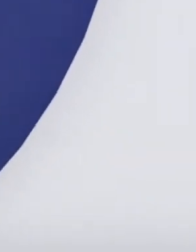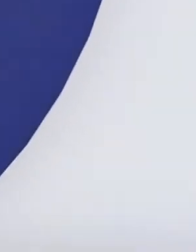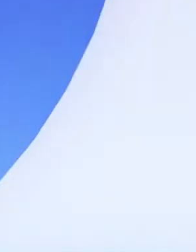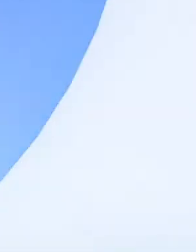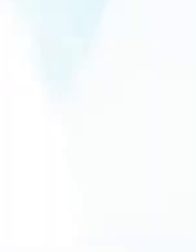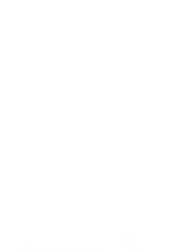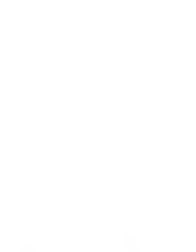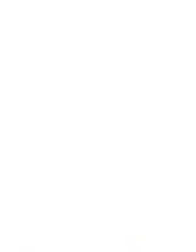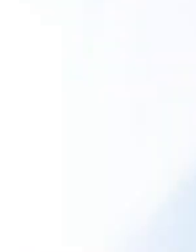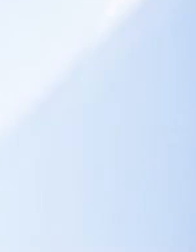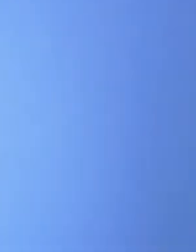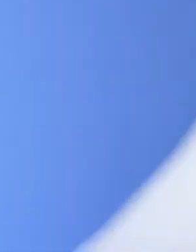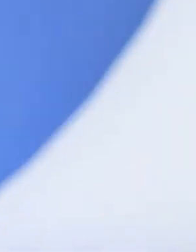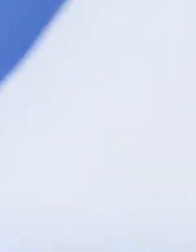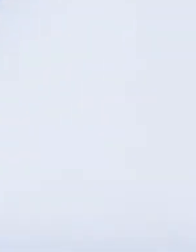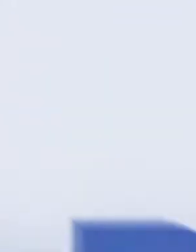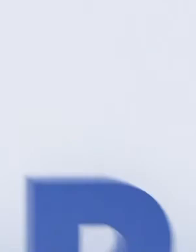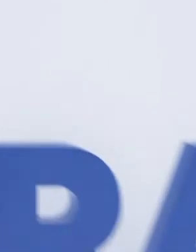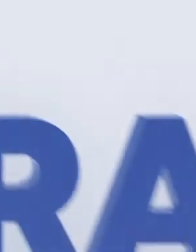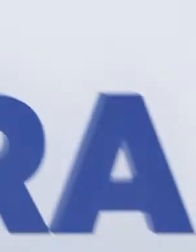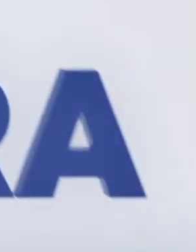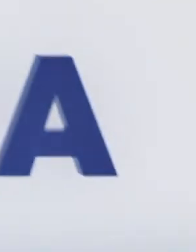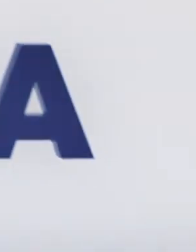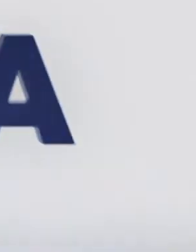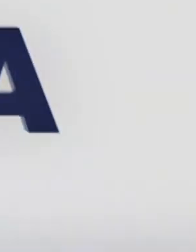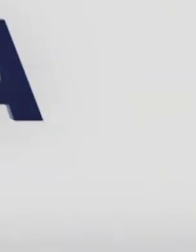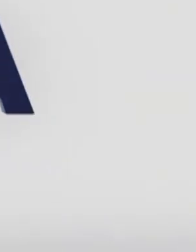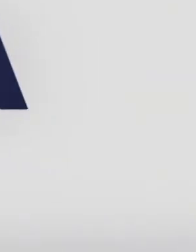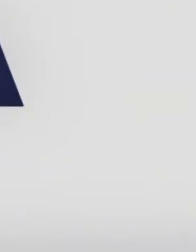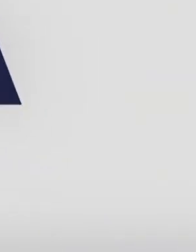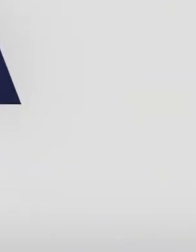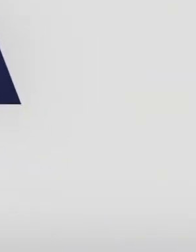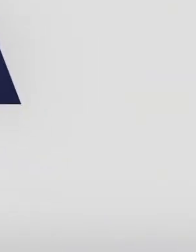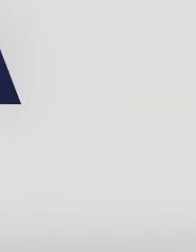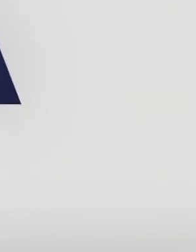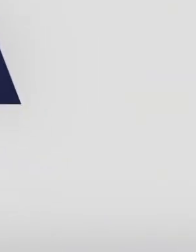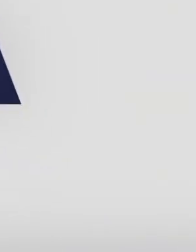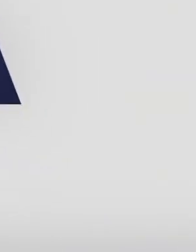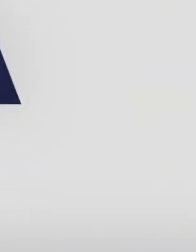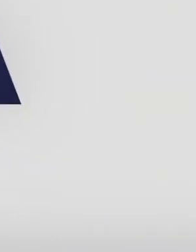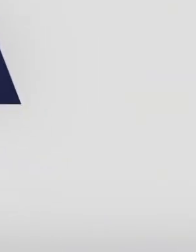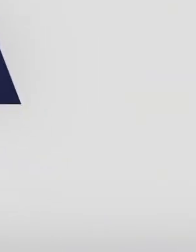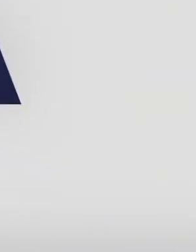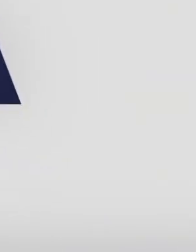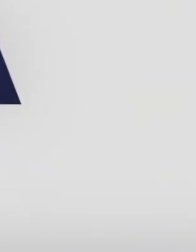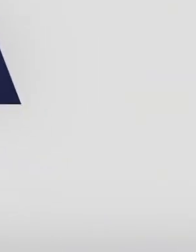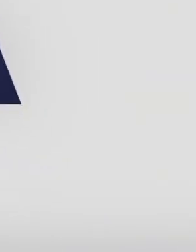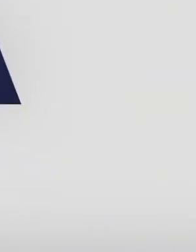TV Câmara, Campinas.